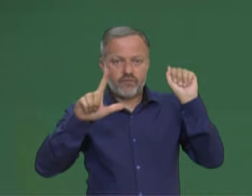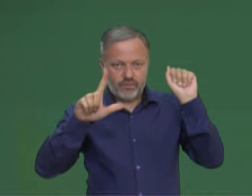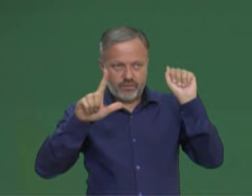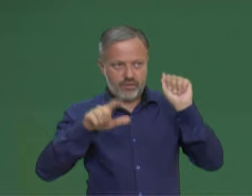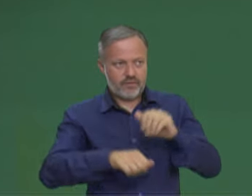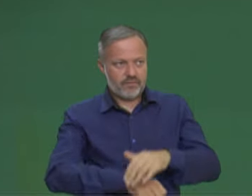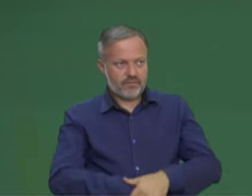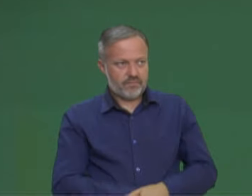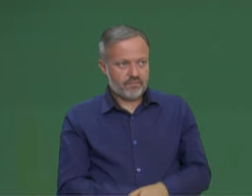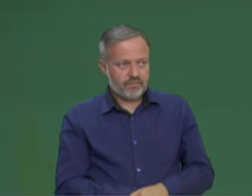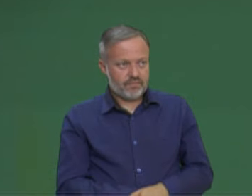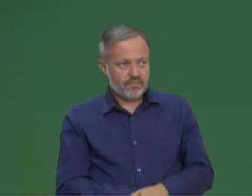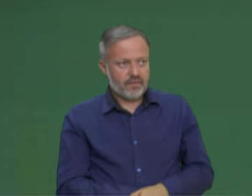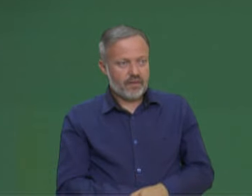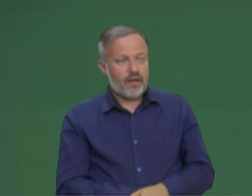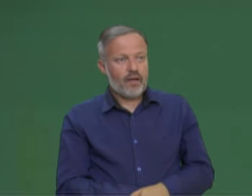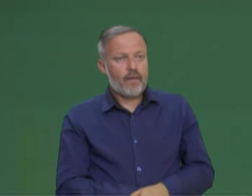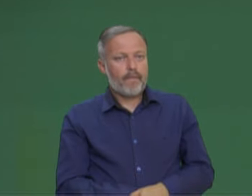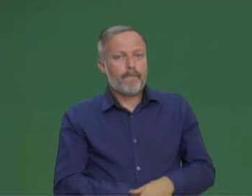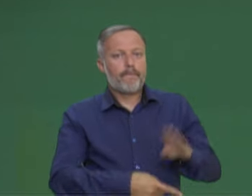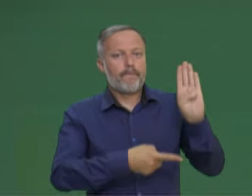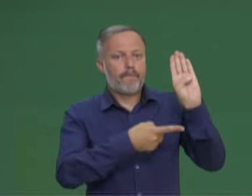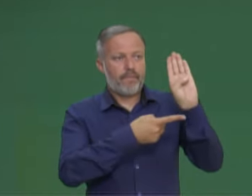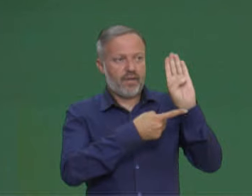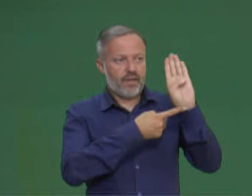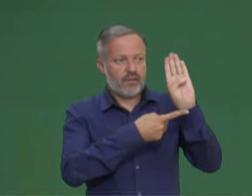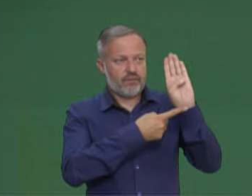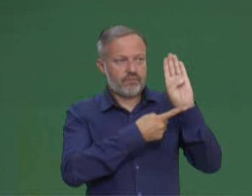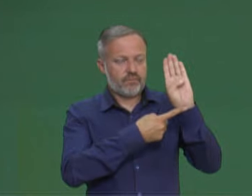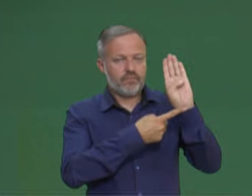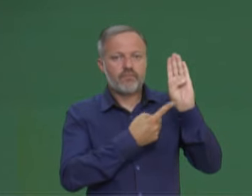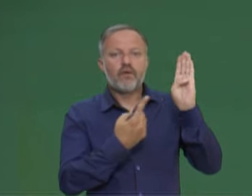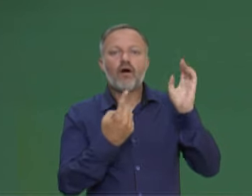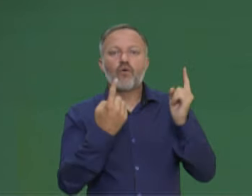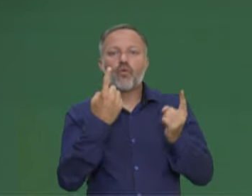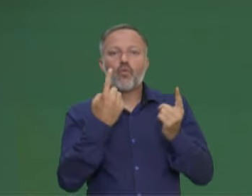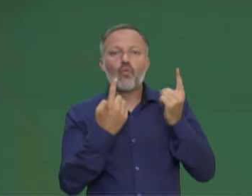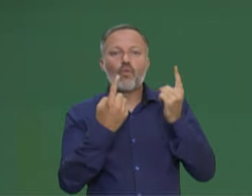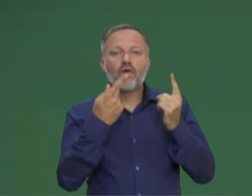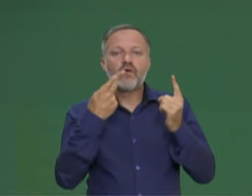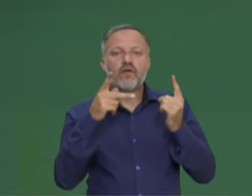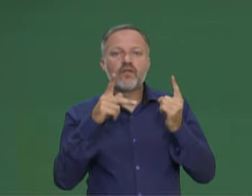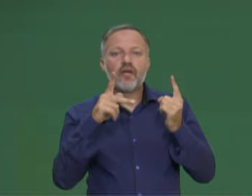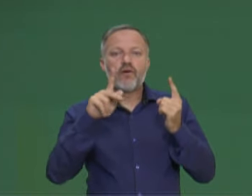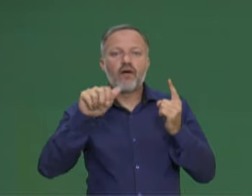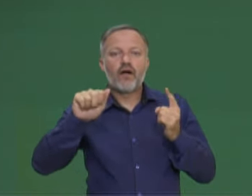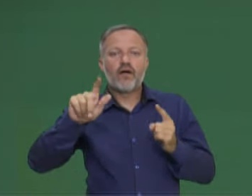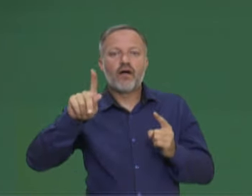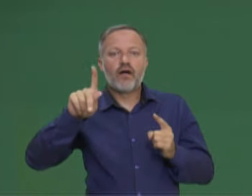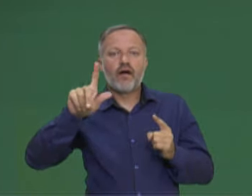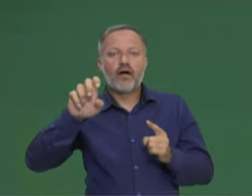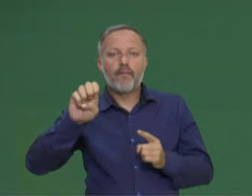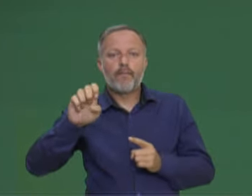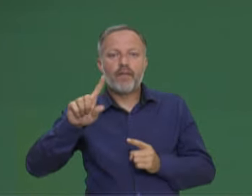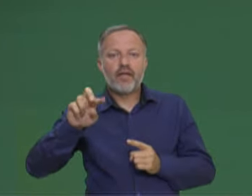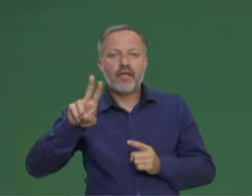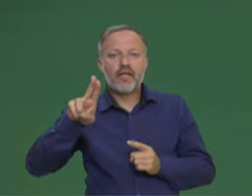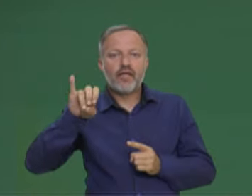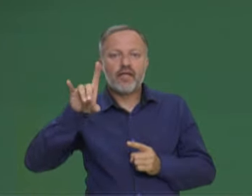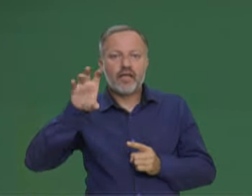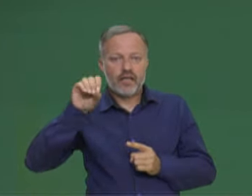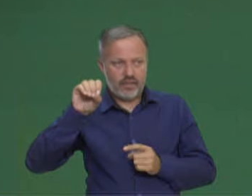Es que se parece muito. Letra B. Qual é tu apelido? Olha só, pessoal, eu tenho o emprego do tu. Esse tu